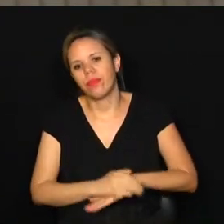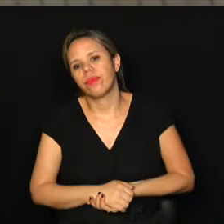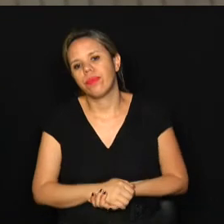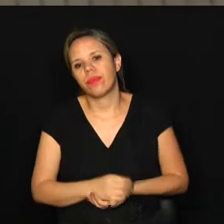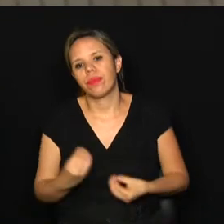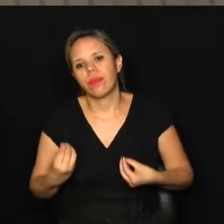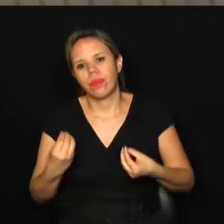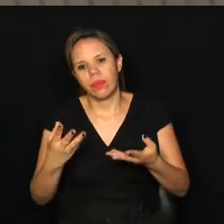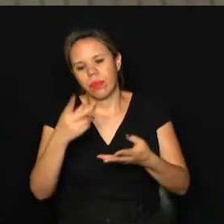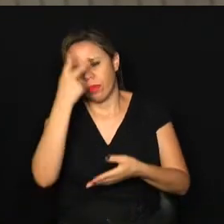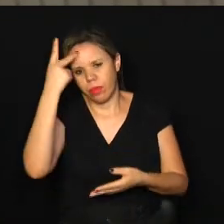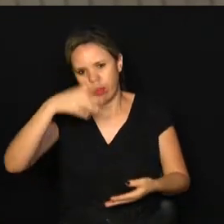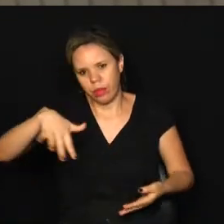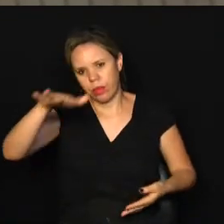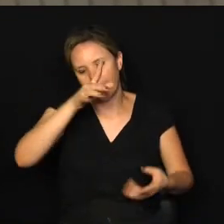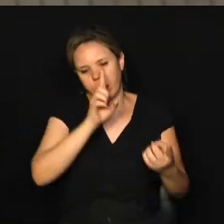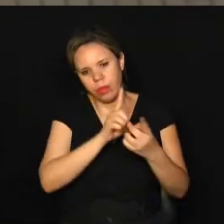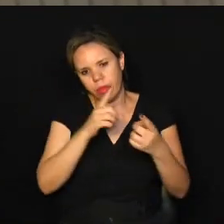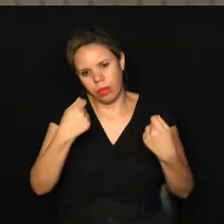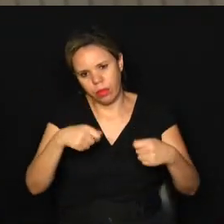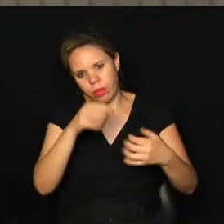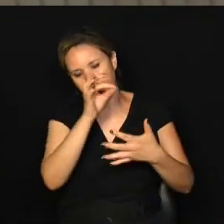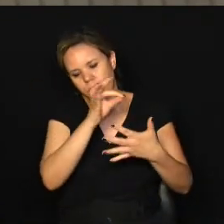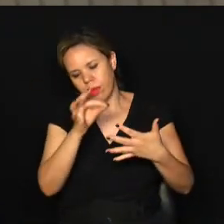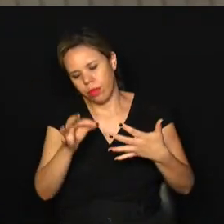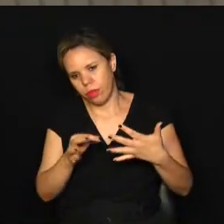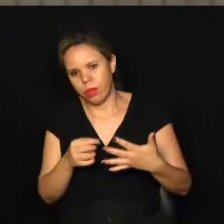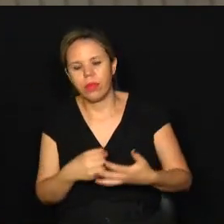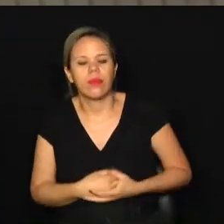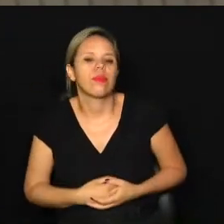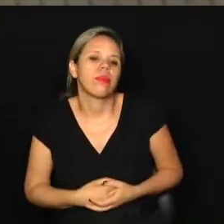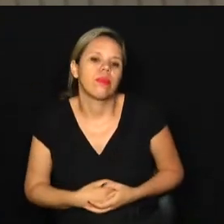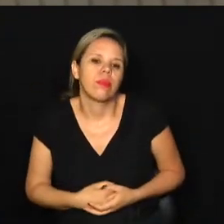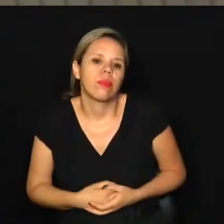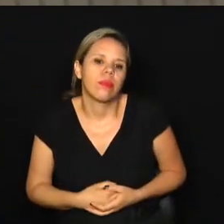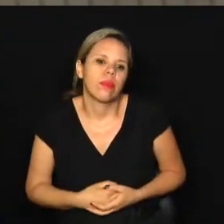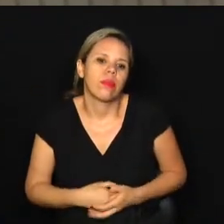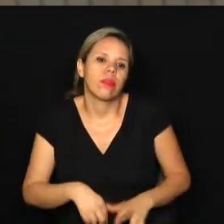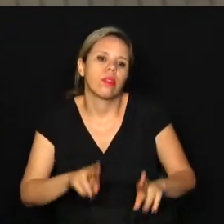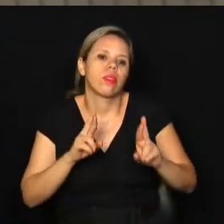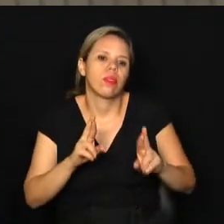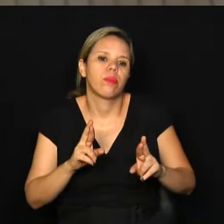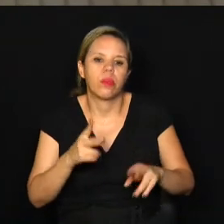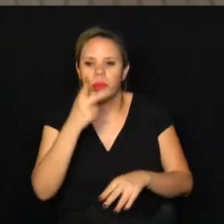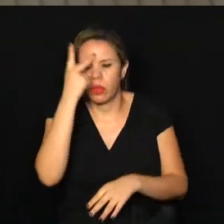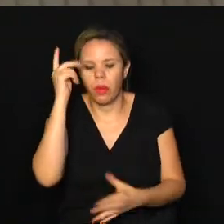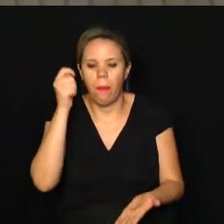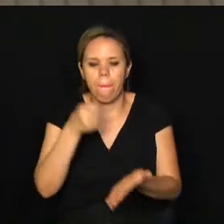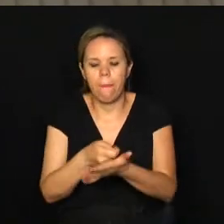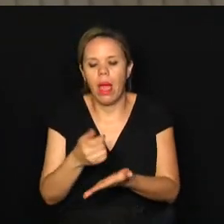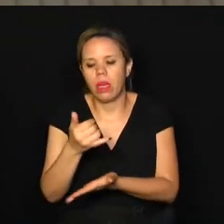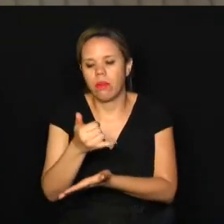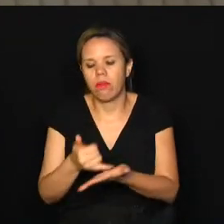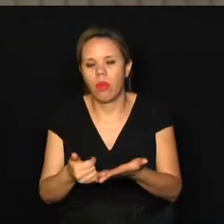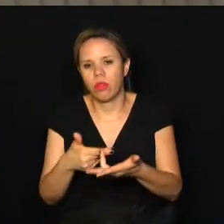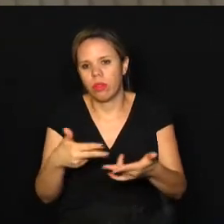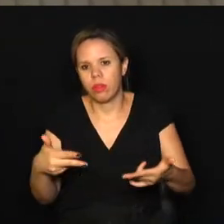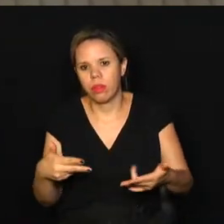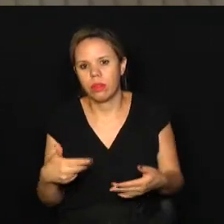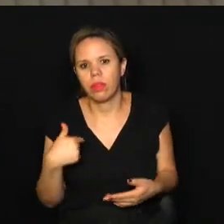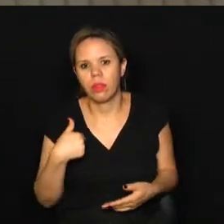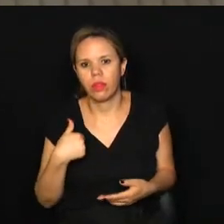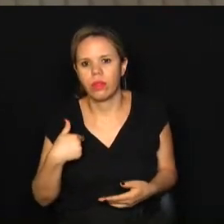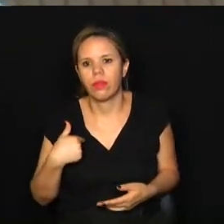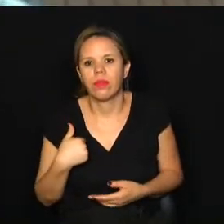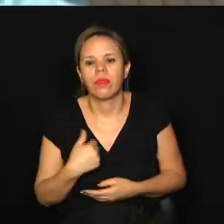entregar à população os serviços necessários, que é aquela esperada pelo contribuinte também. Então, eu